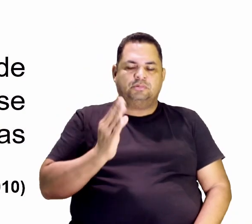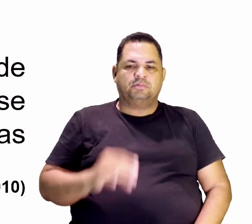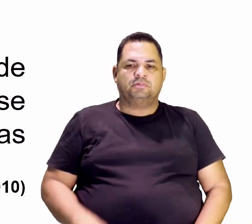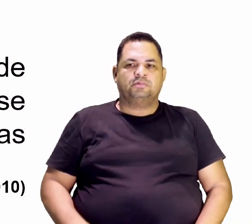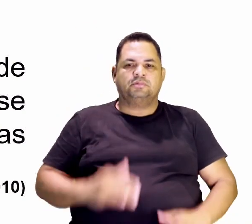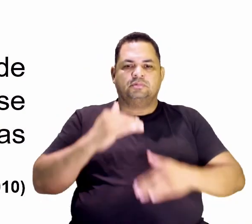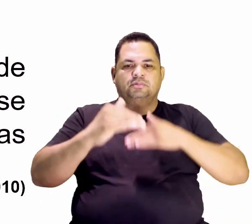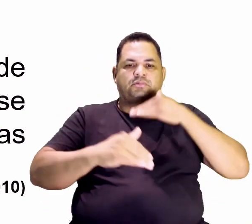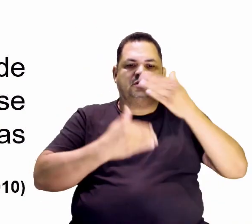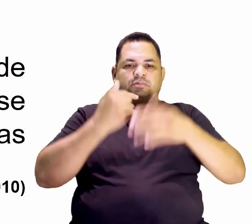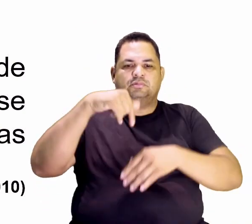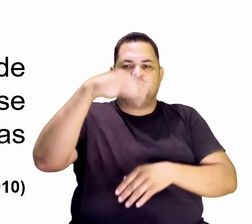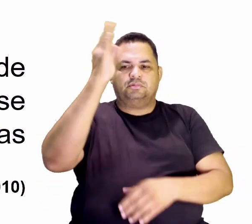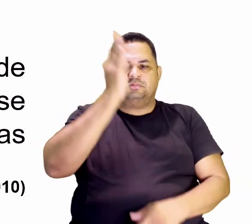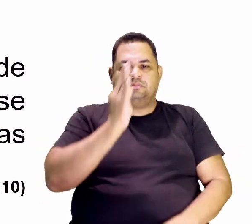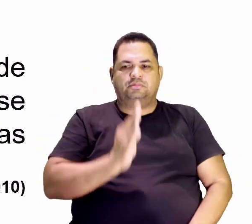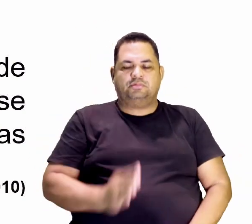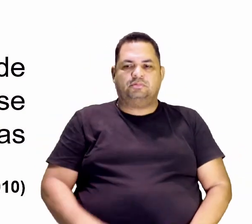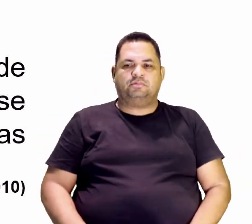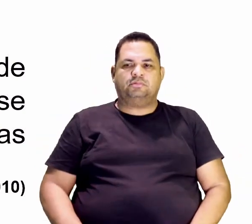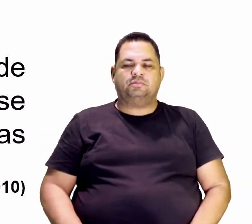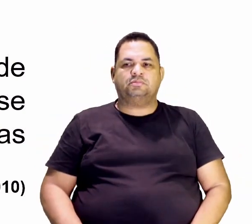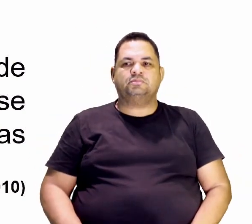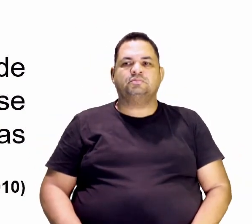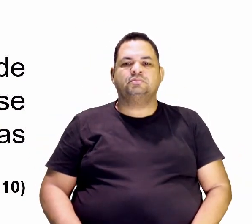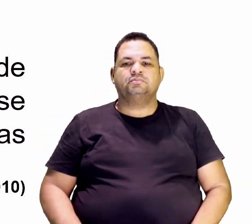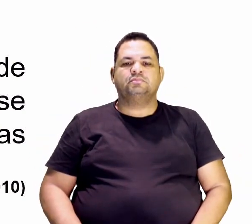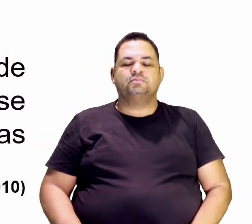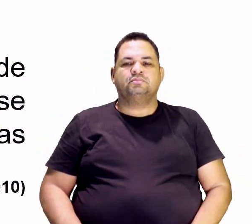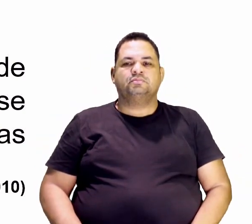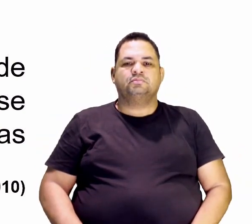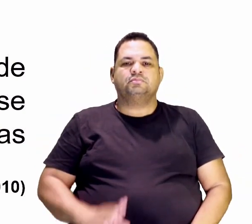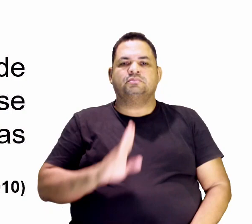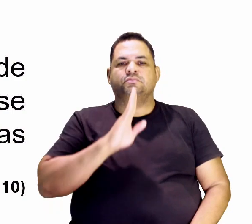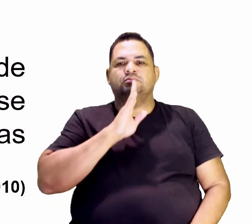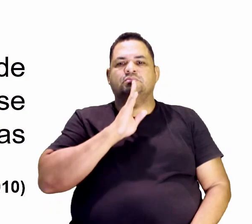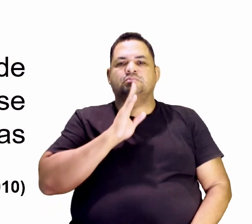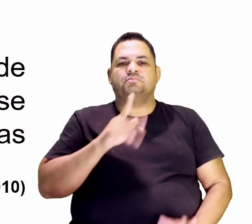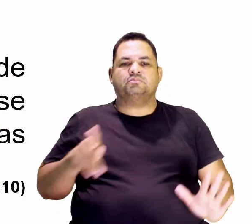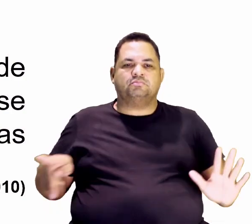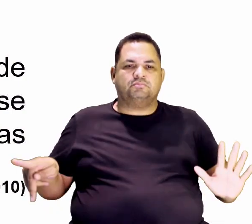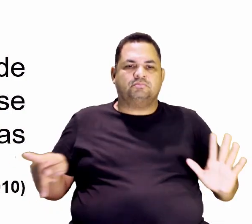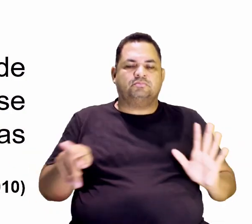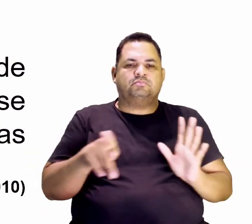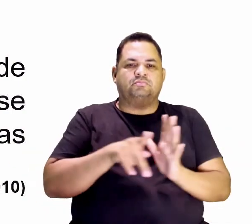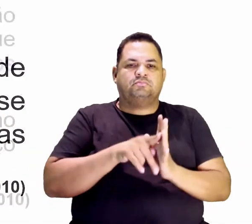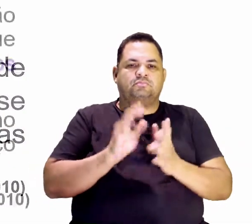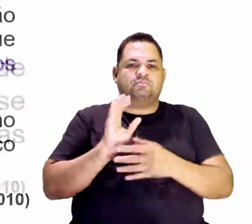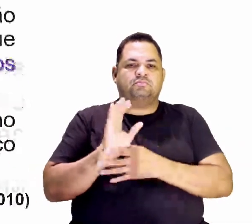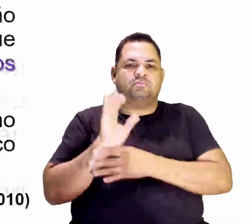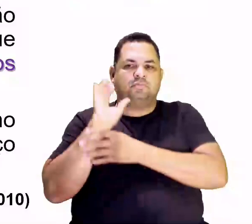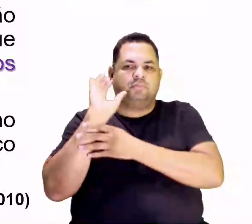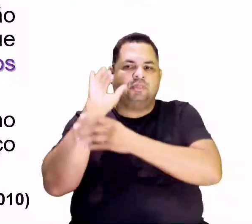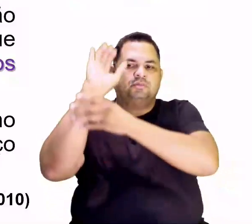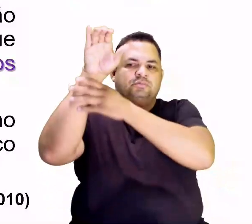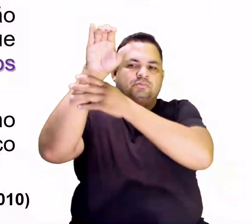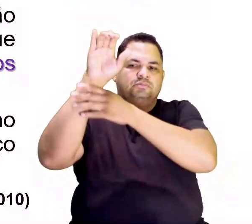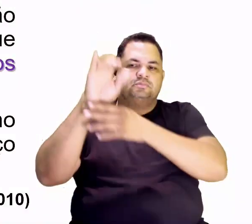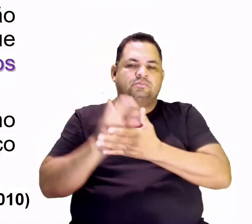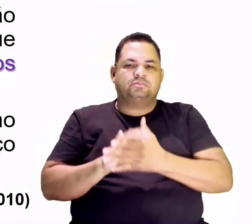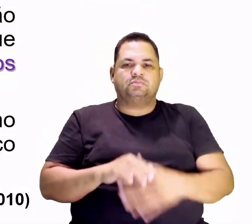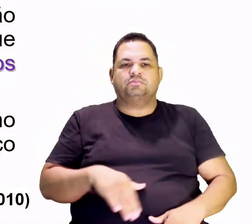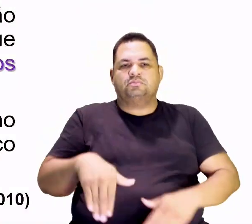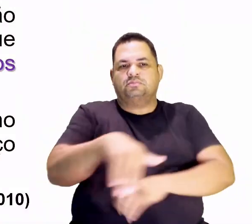desenvolvendo aqui no Brasil. Vamos conhecer um pouco dessas especificidades desse basquete de rua? Bora